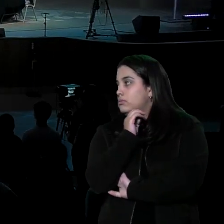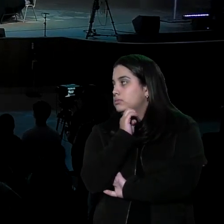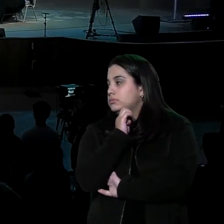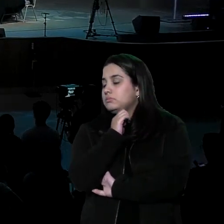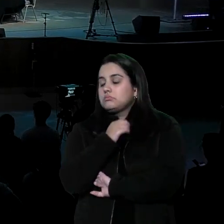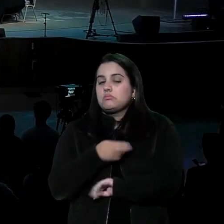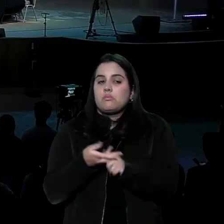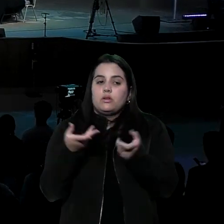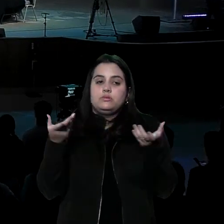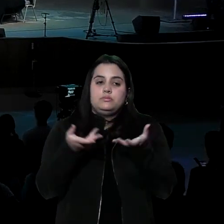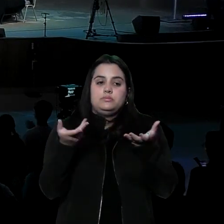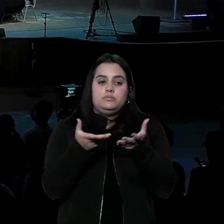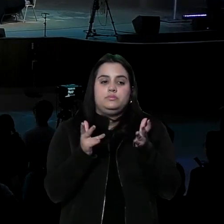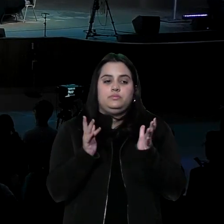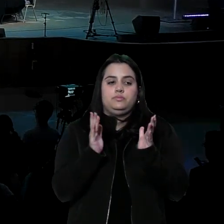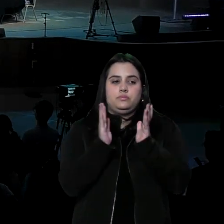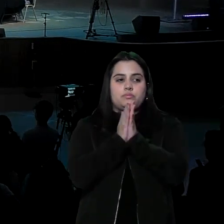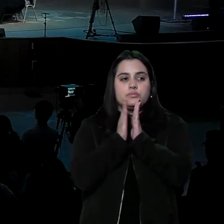Nós vamos orar agora.